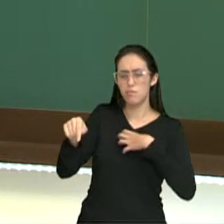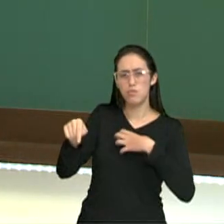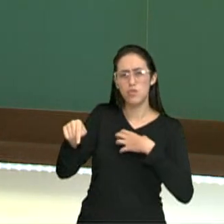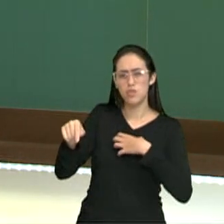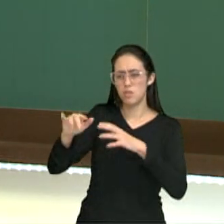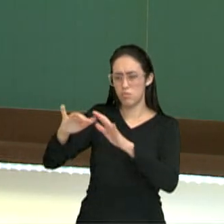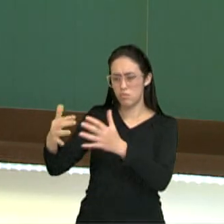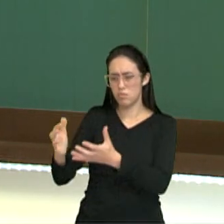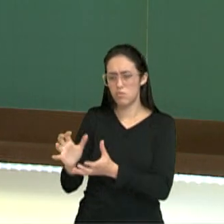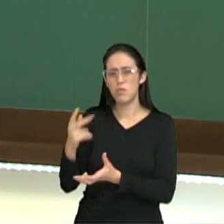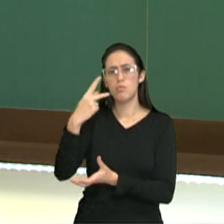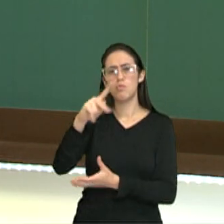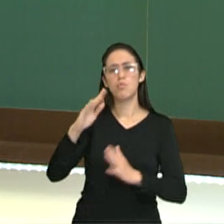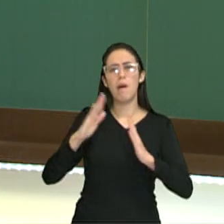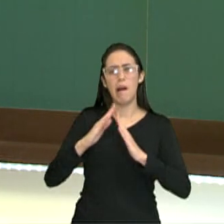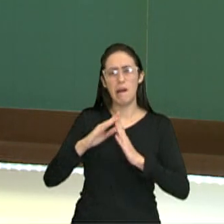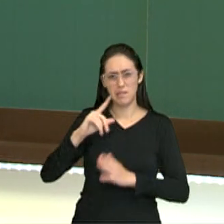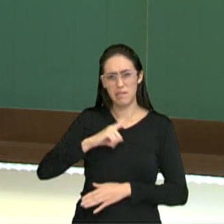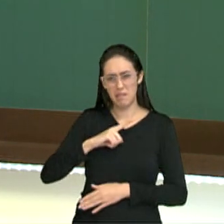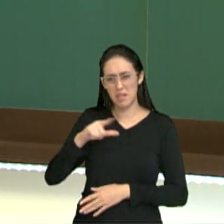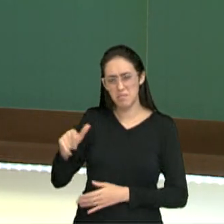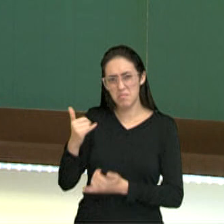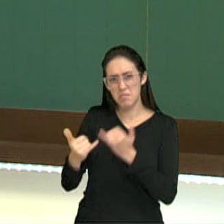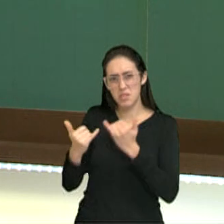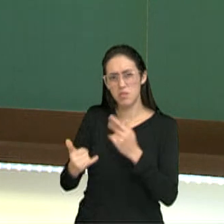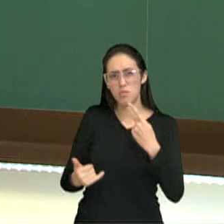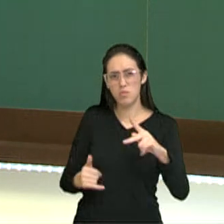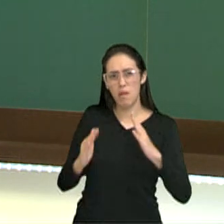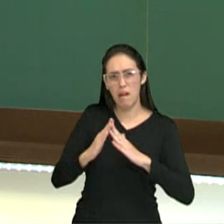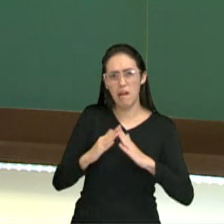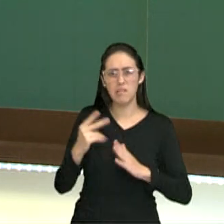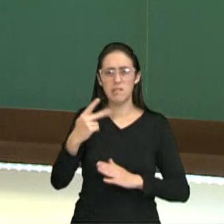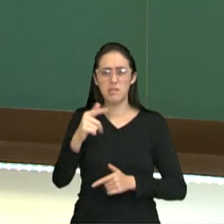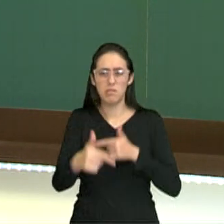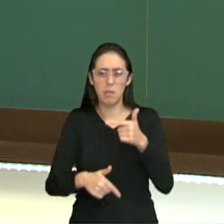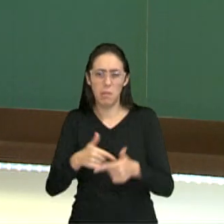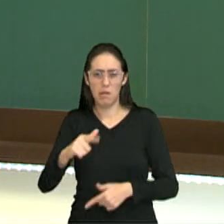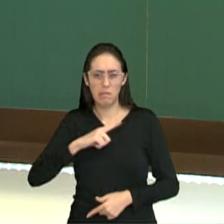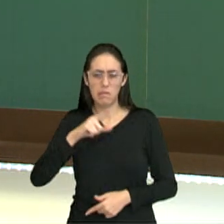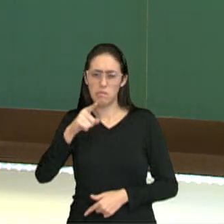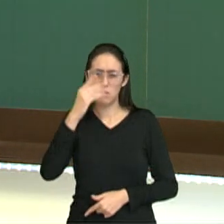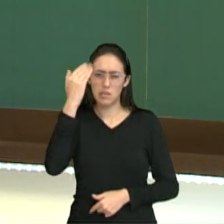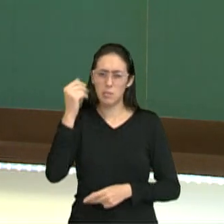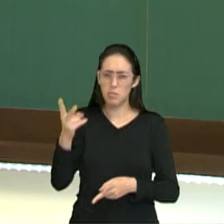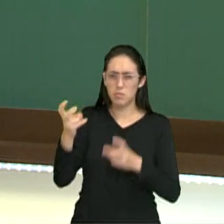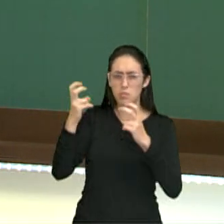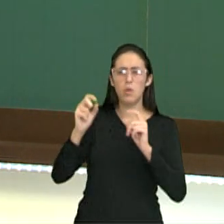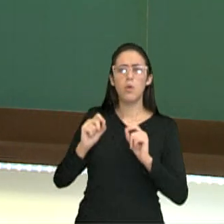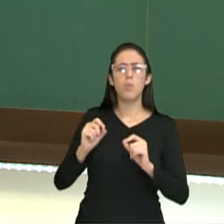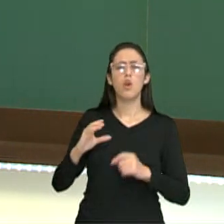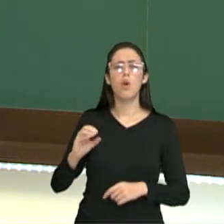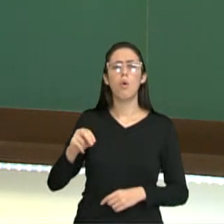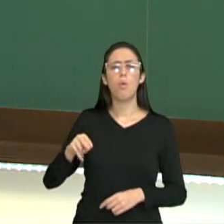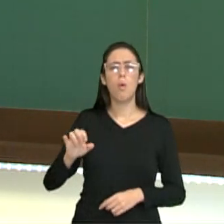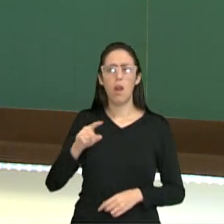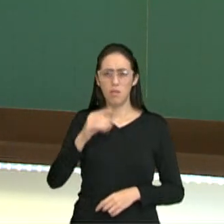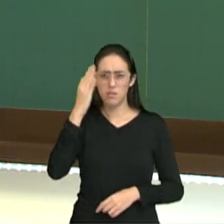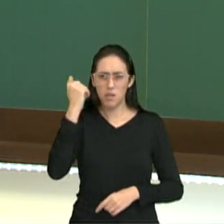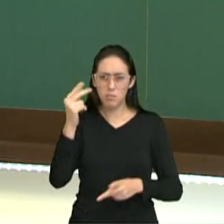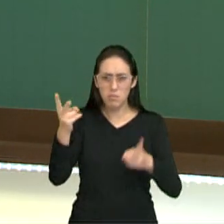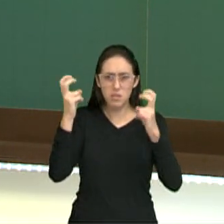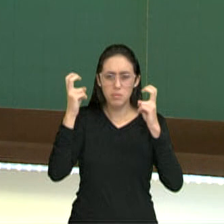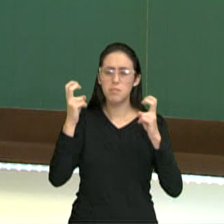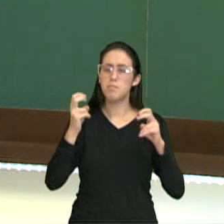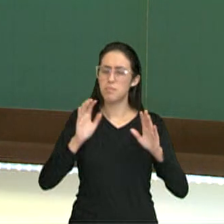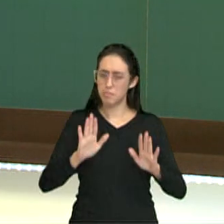sólido na sua casa, por exemplo, no seu trabalho? Você consegue identificar o que é um tronco de cone ou ainda não conhece? Vamos lá, então.